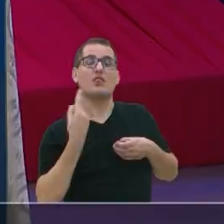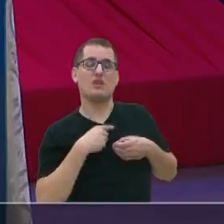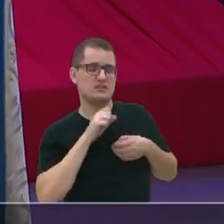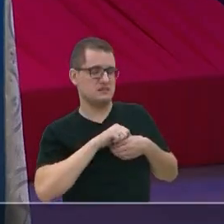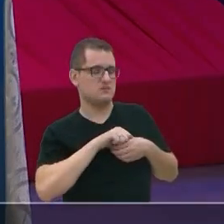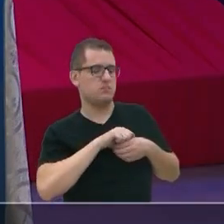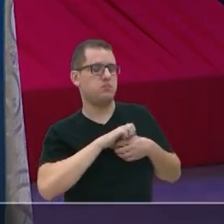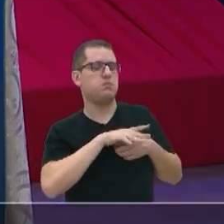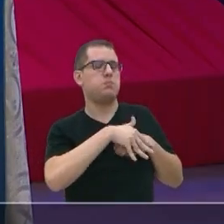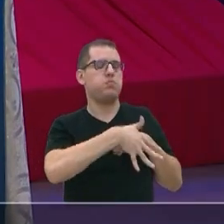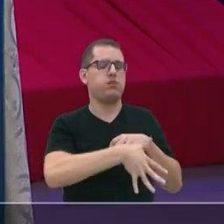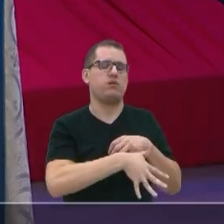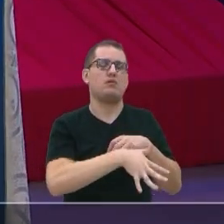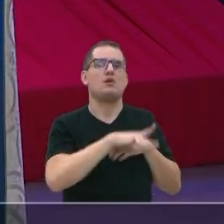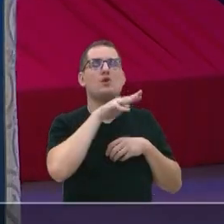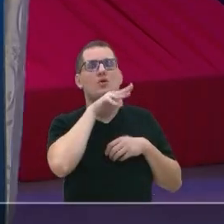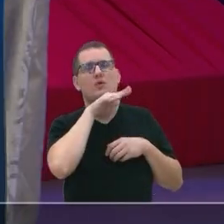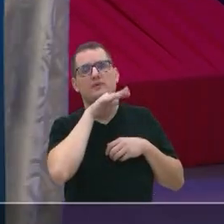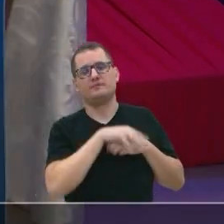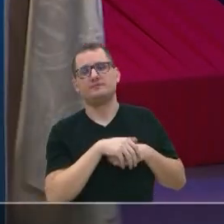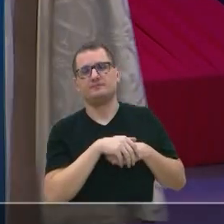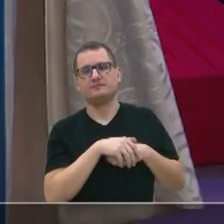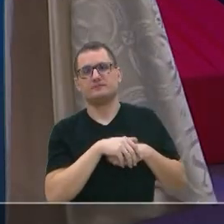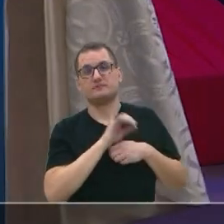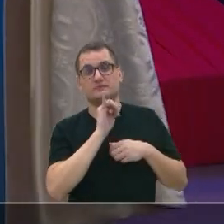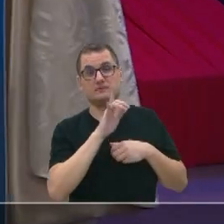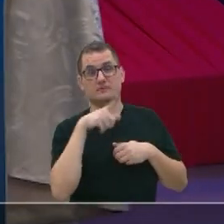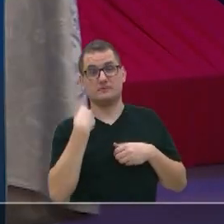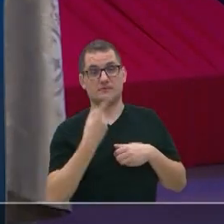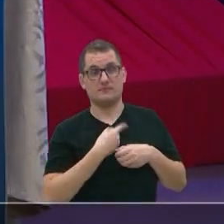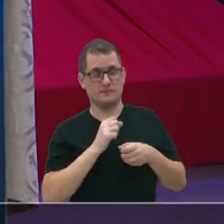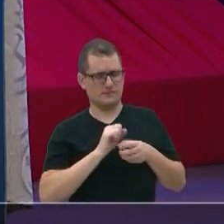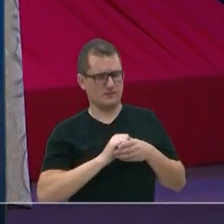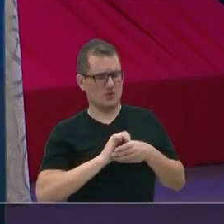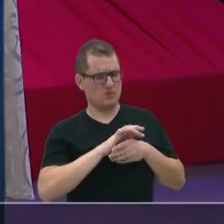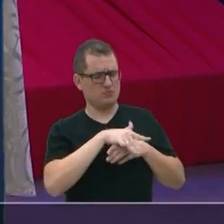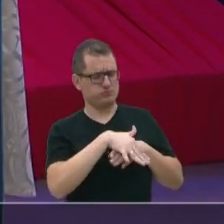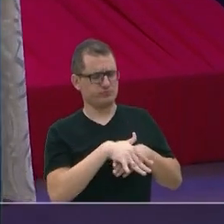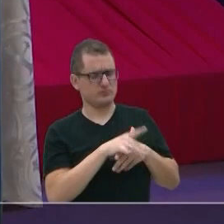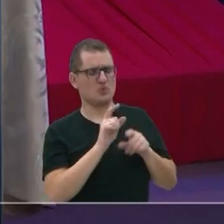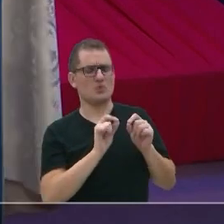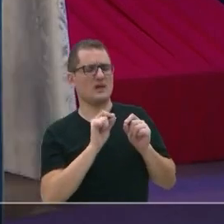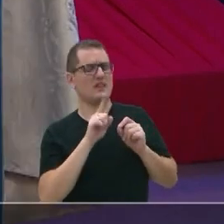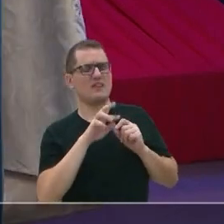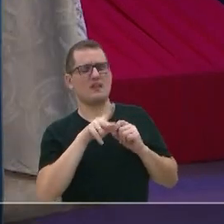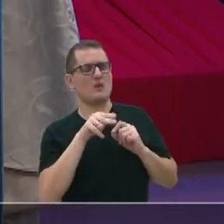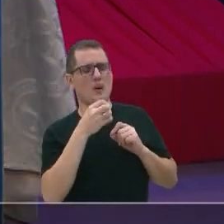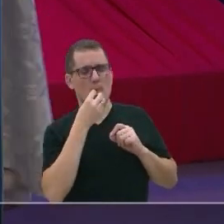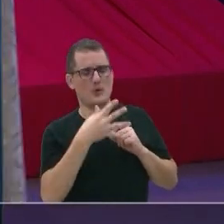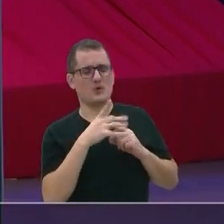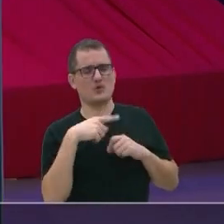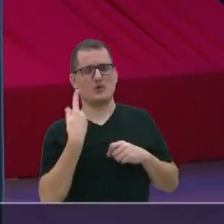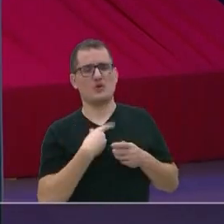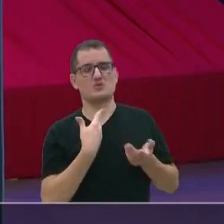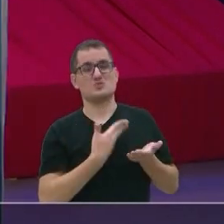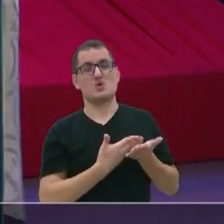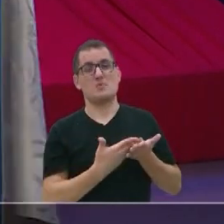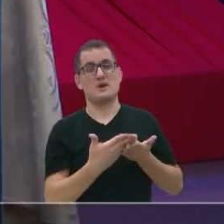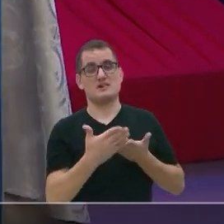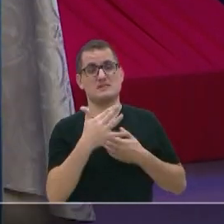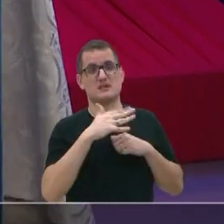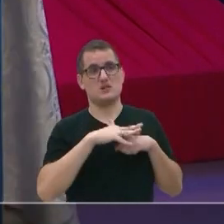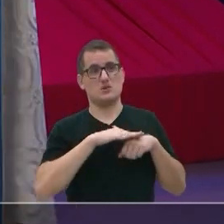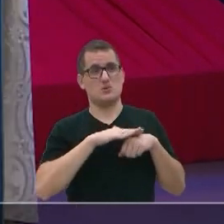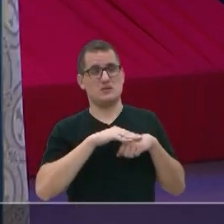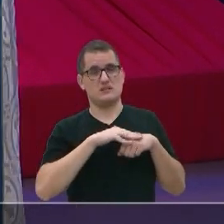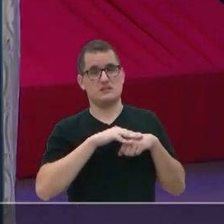transbordar. E quando nós transbordamos daquilo que não presta, ficamos doente. E